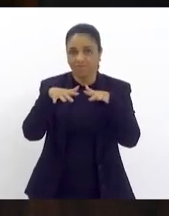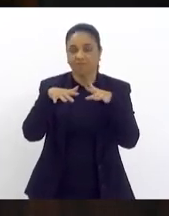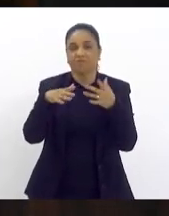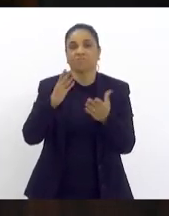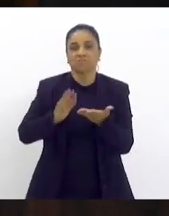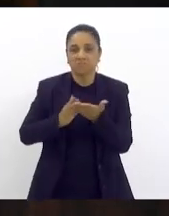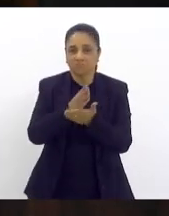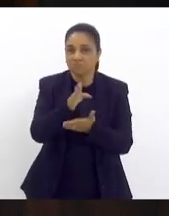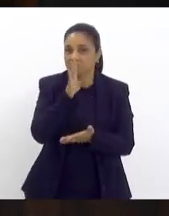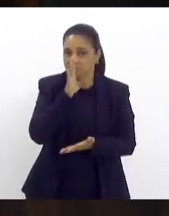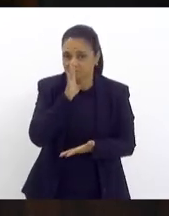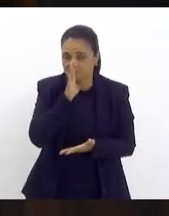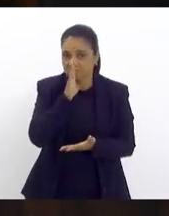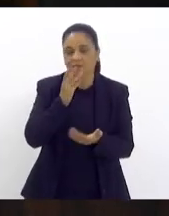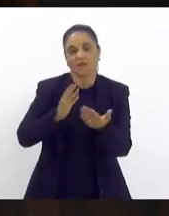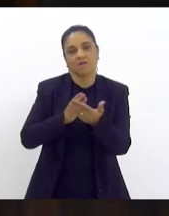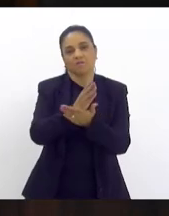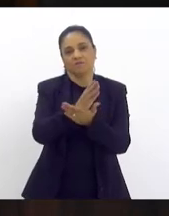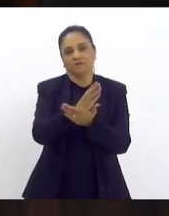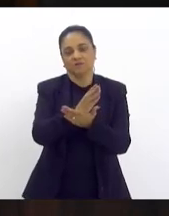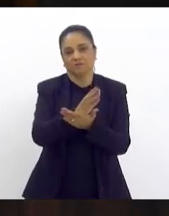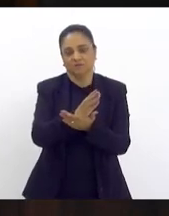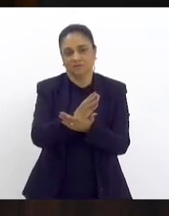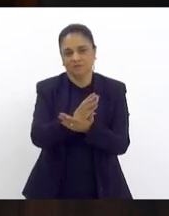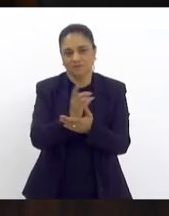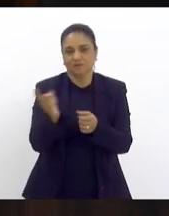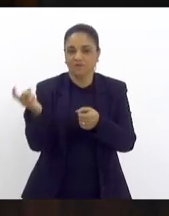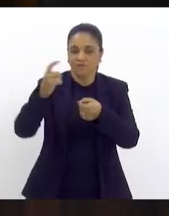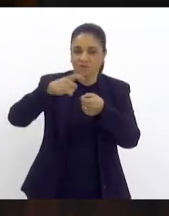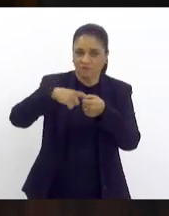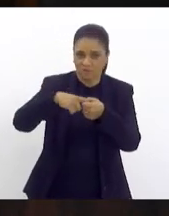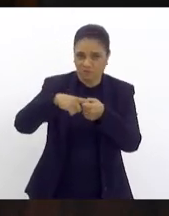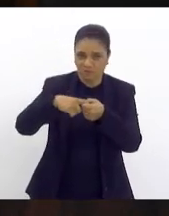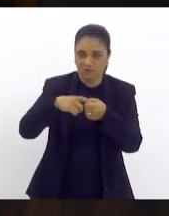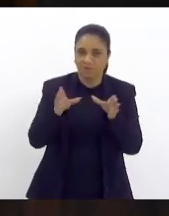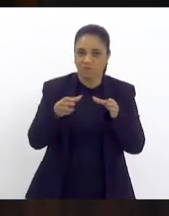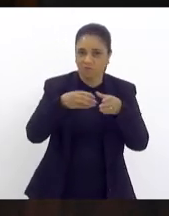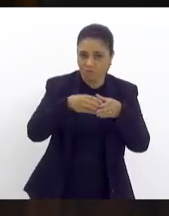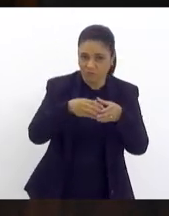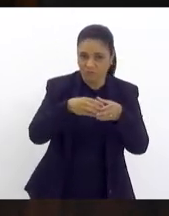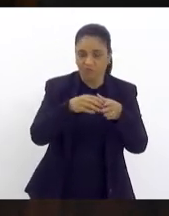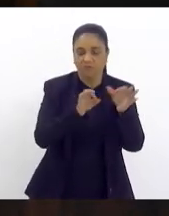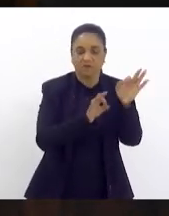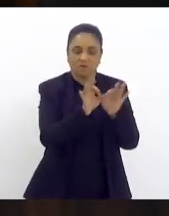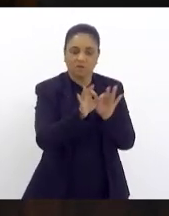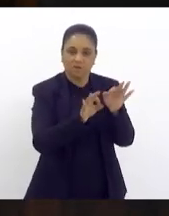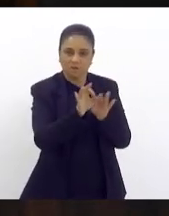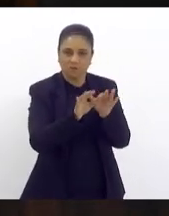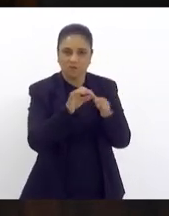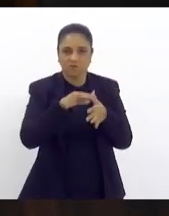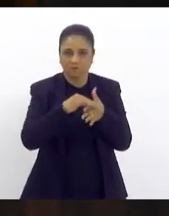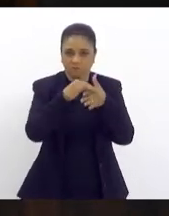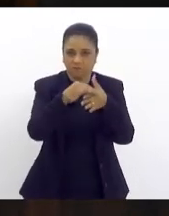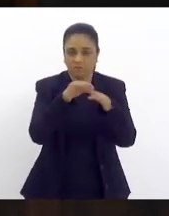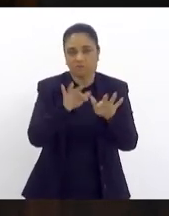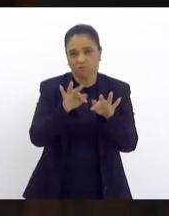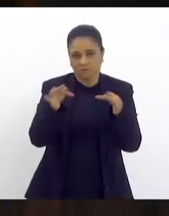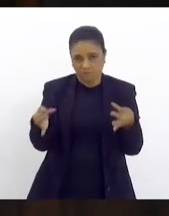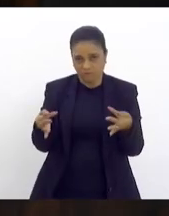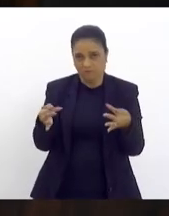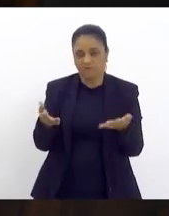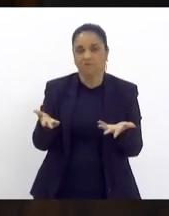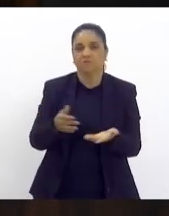como estão aprovado retorna O autor para elaboração da indicação simples